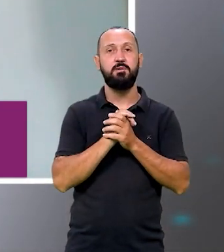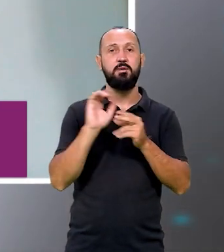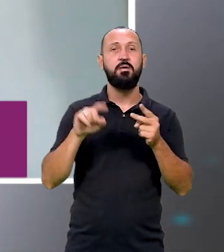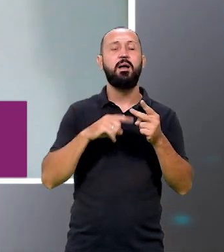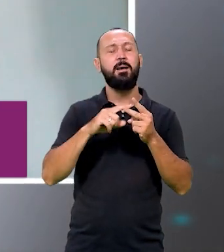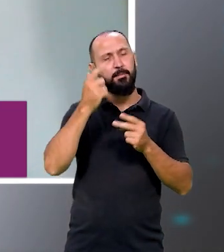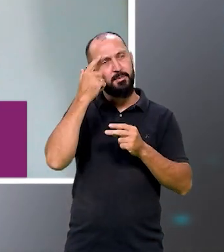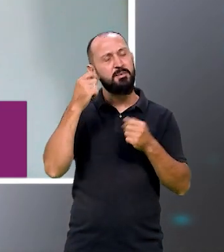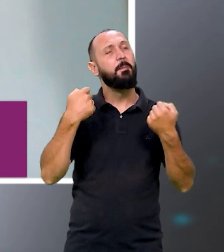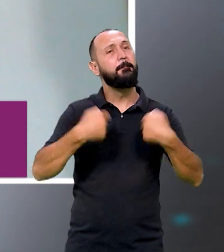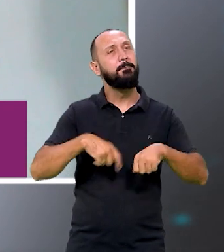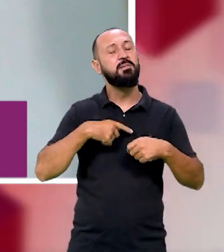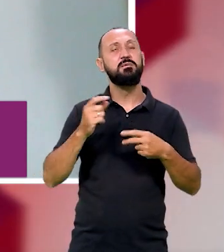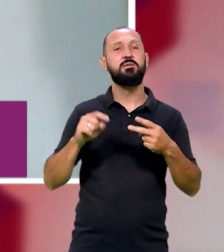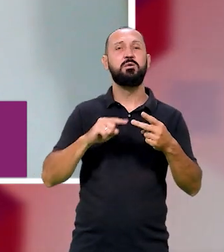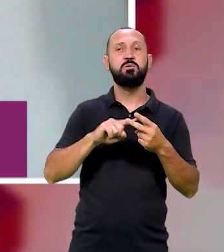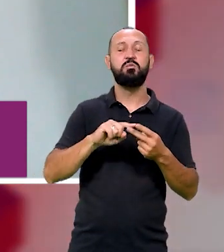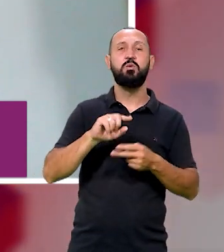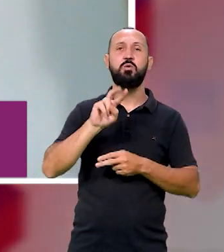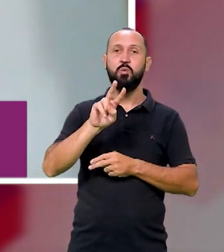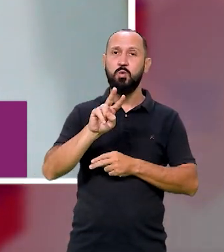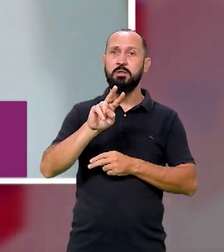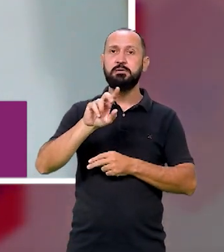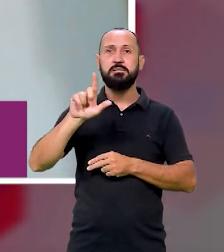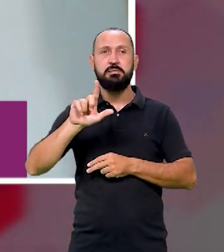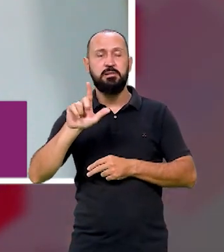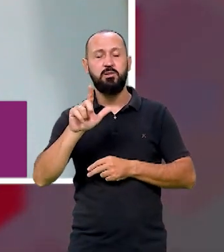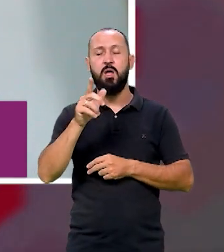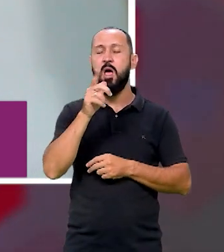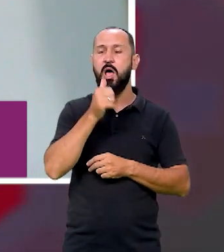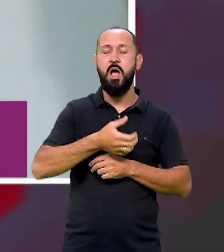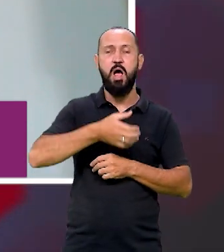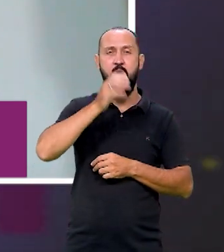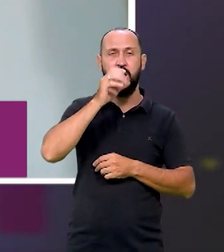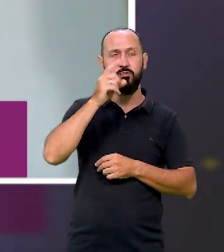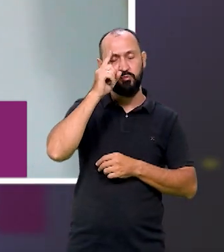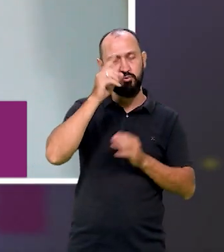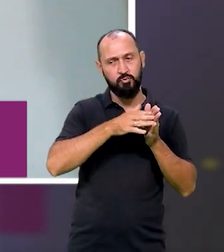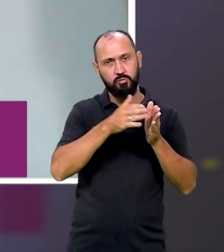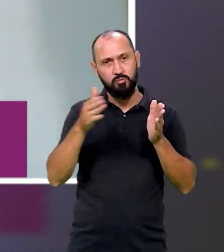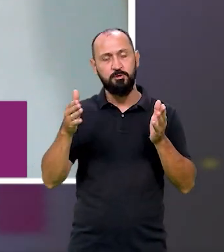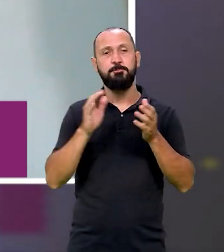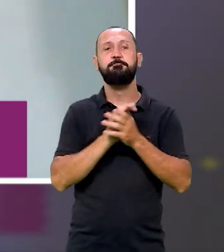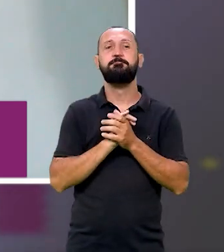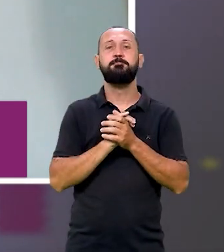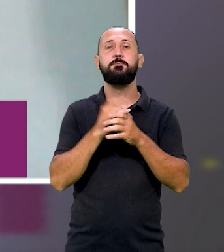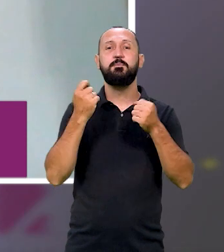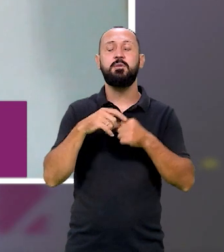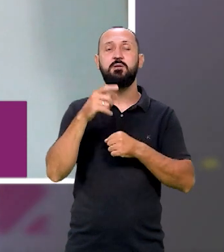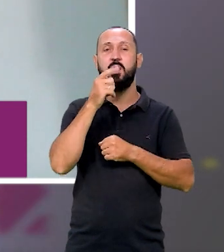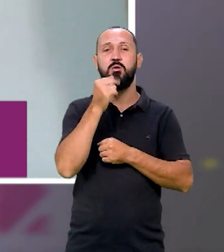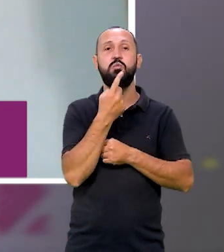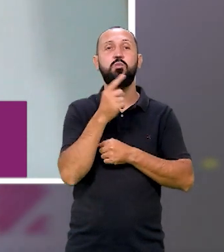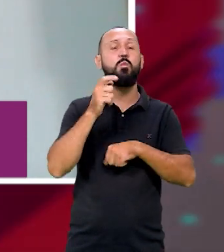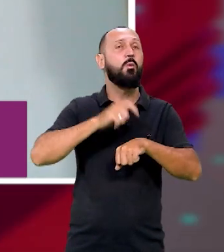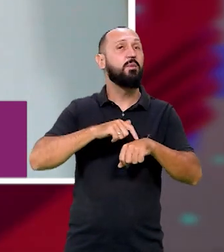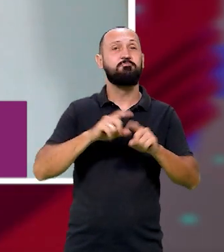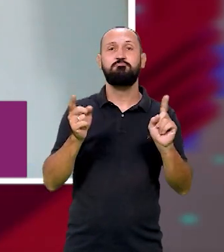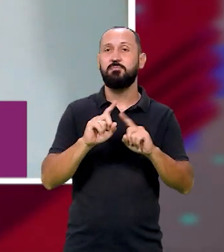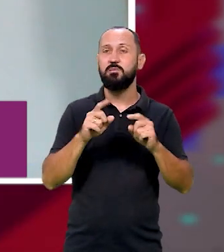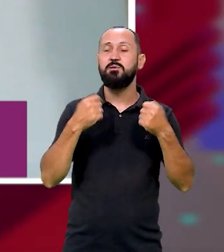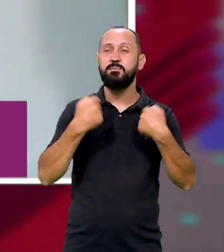Muitas pessoas pensam que eu preciso tomar 2 litros, 3 litros de água no dia. Ela precisa concentrar essa água em um